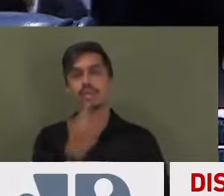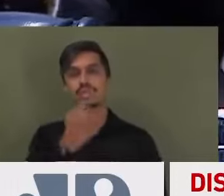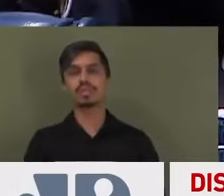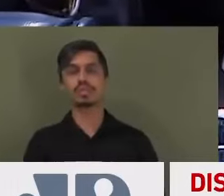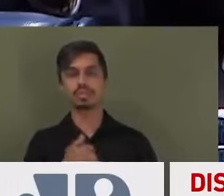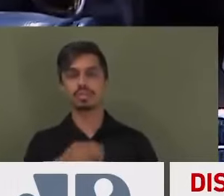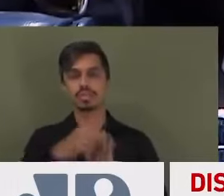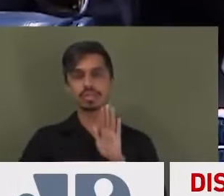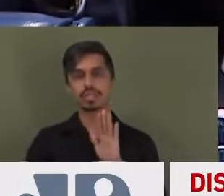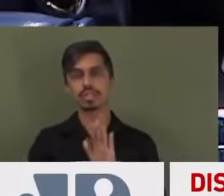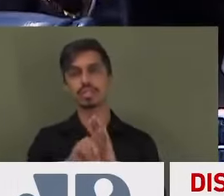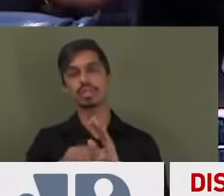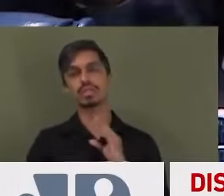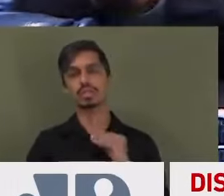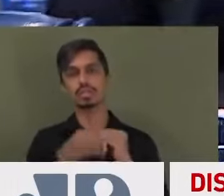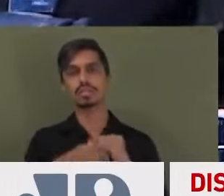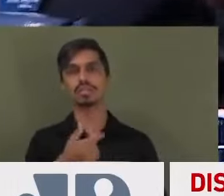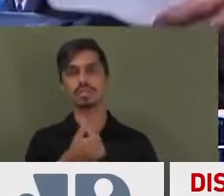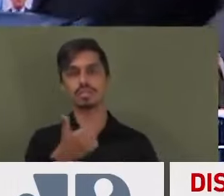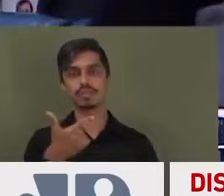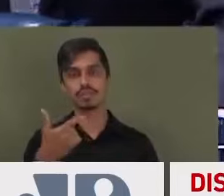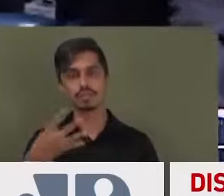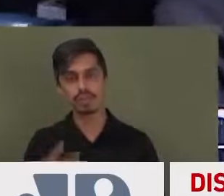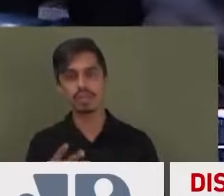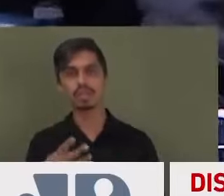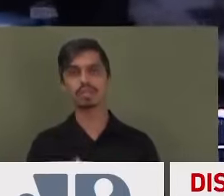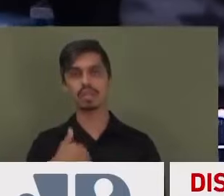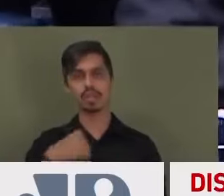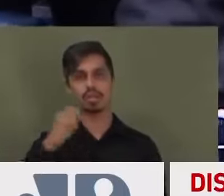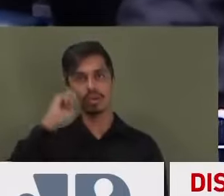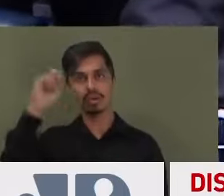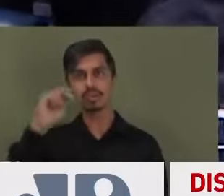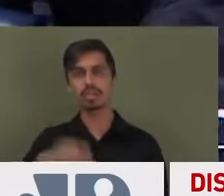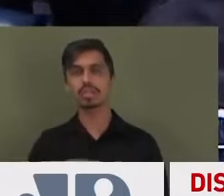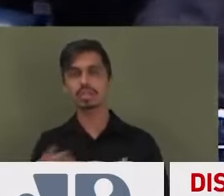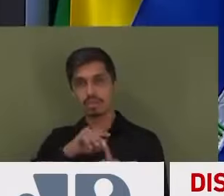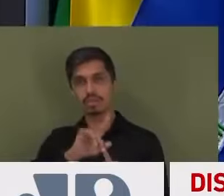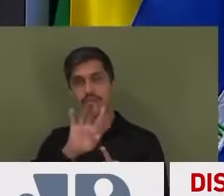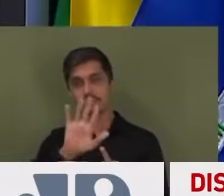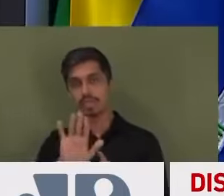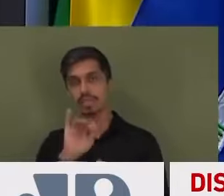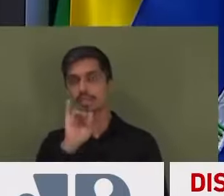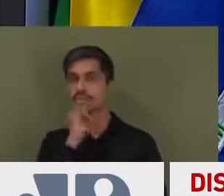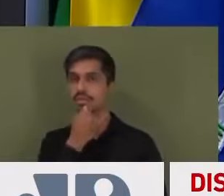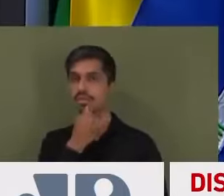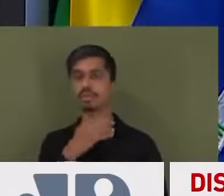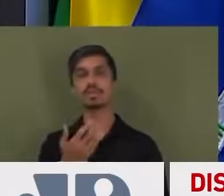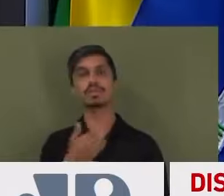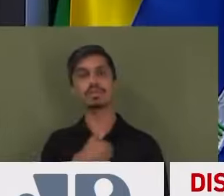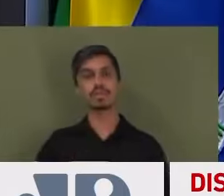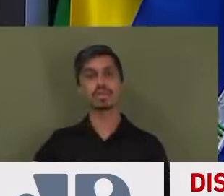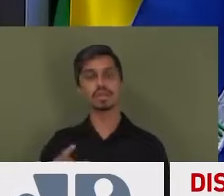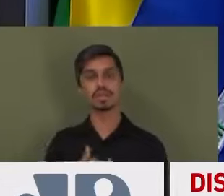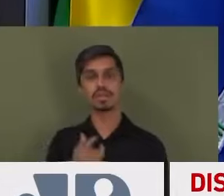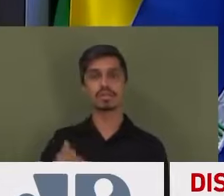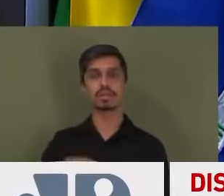dois nomes, os senadores acreditam que dificilmente essa candidatura vai viabilizar e que o nome de